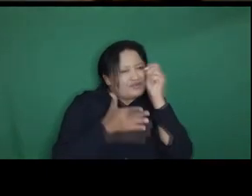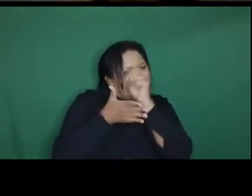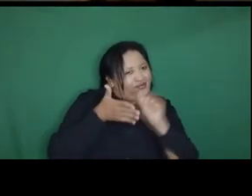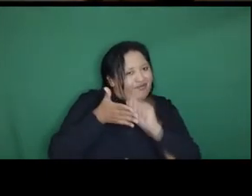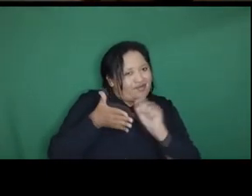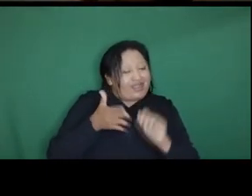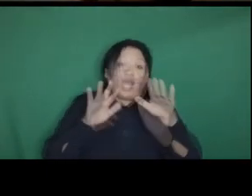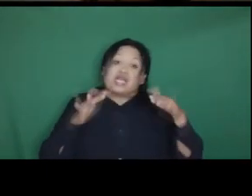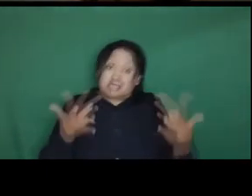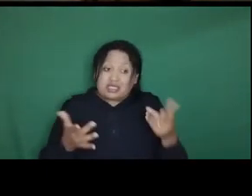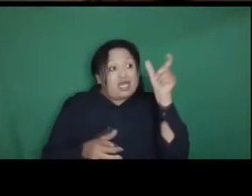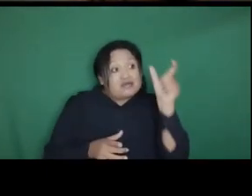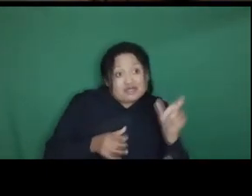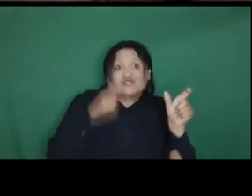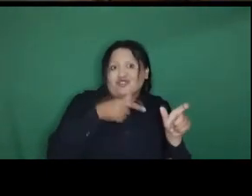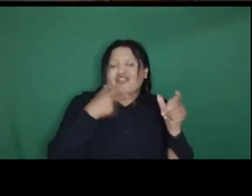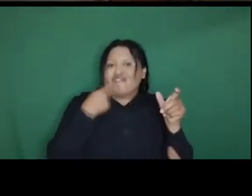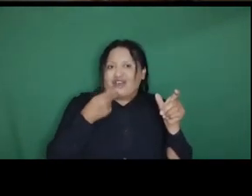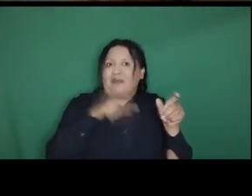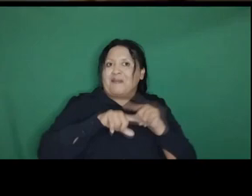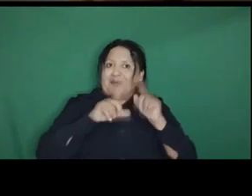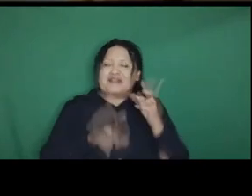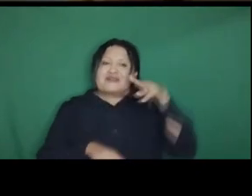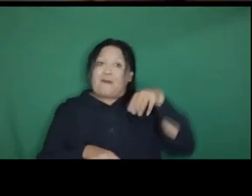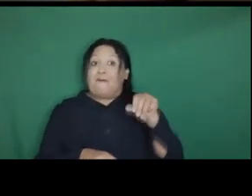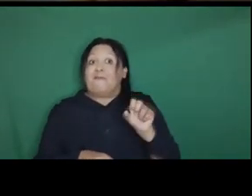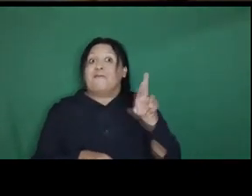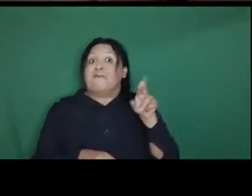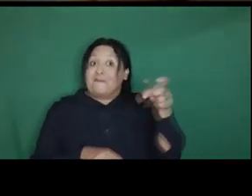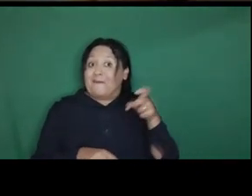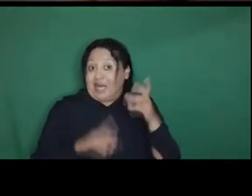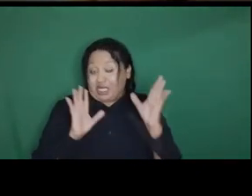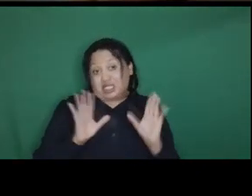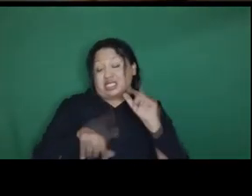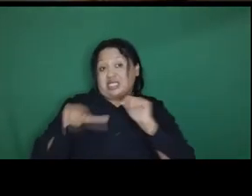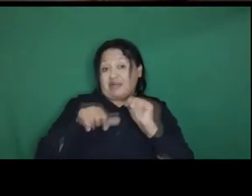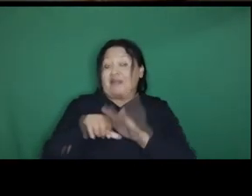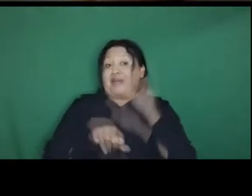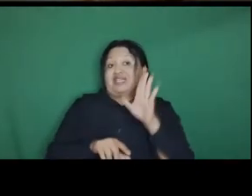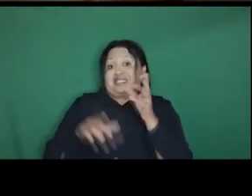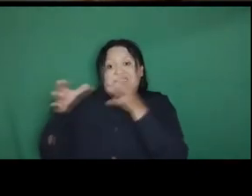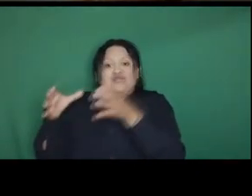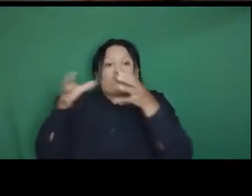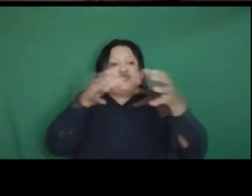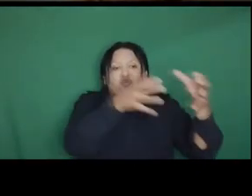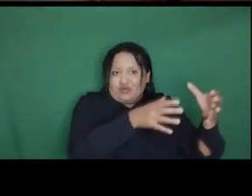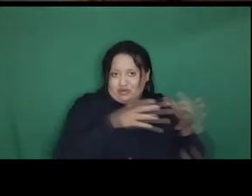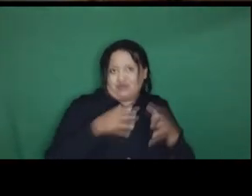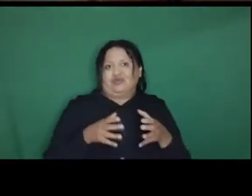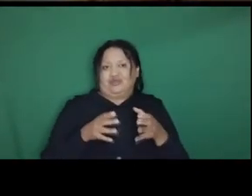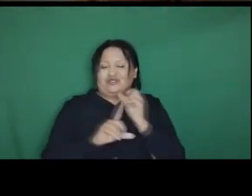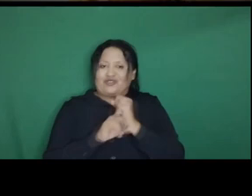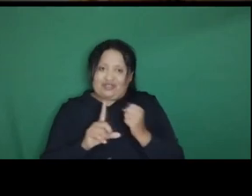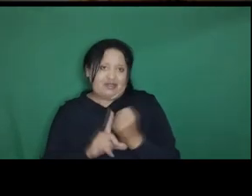abordagem tá E aí indivíduo sim ele fala também mas Marcos ele trabalha muito mais com a questão das